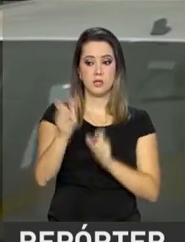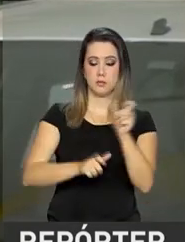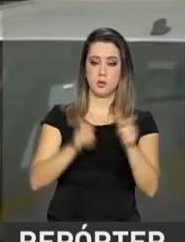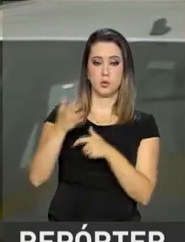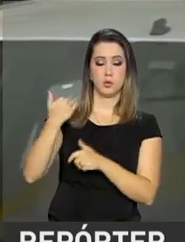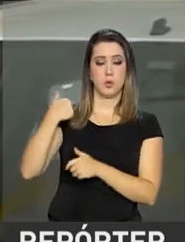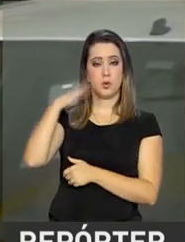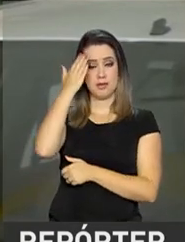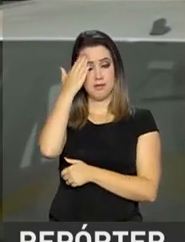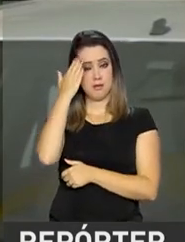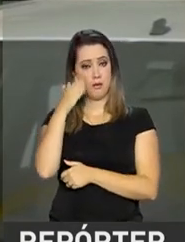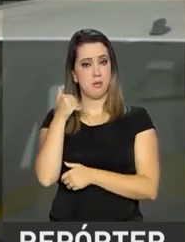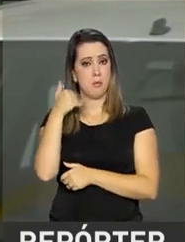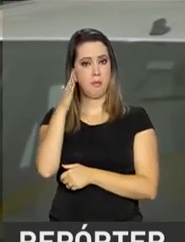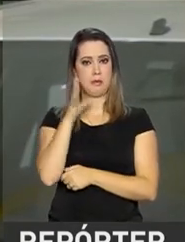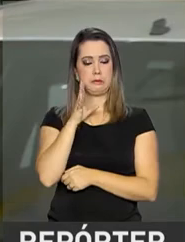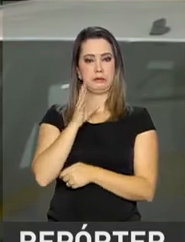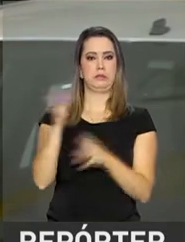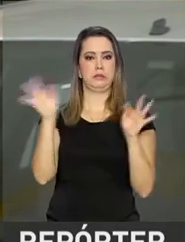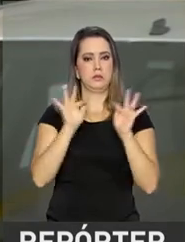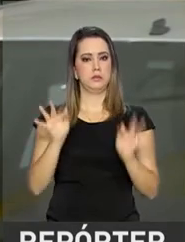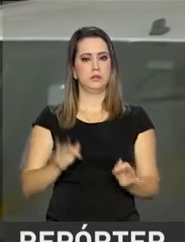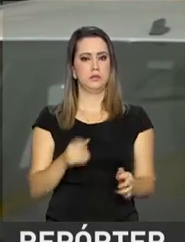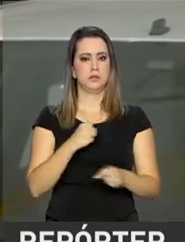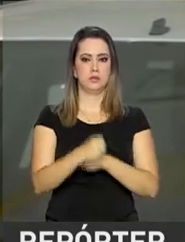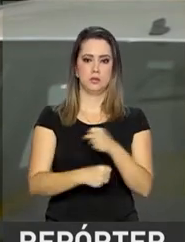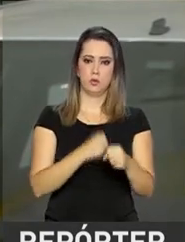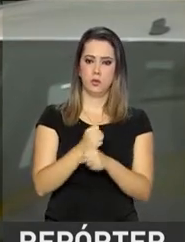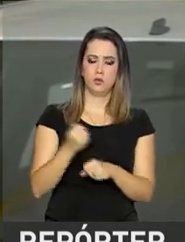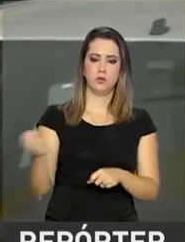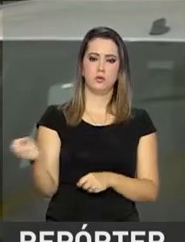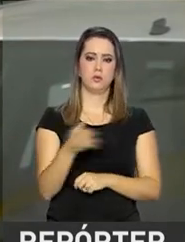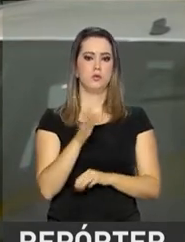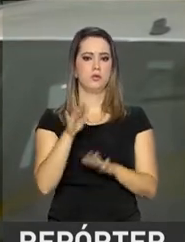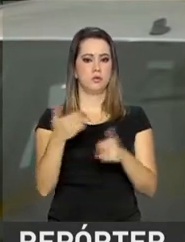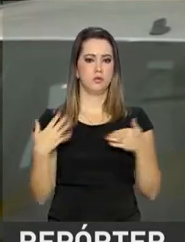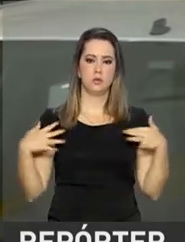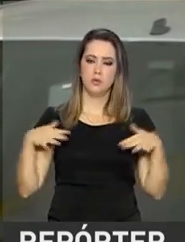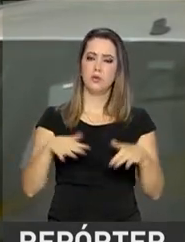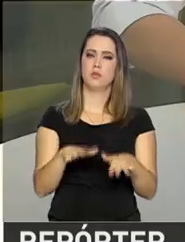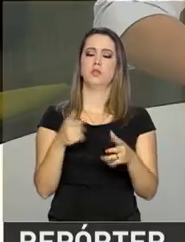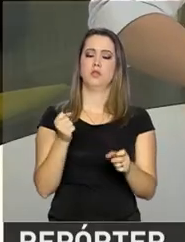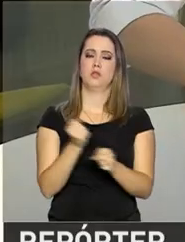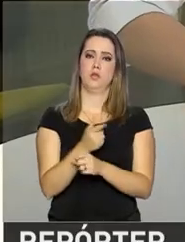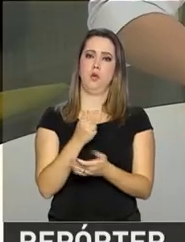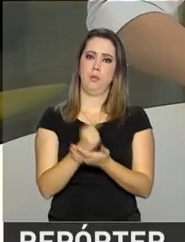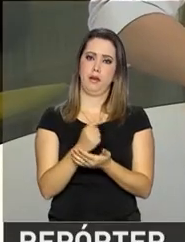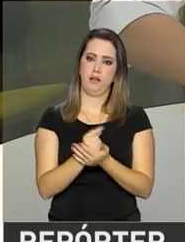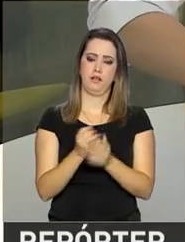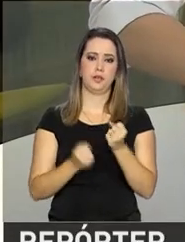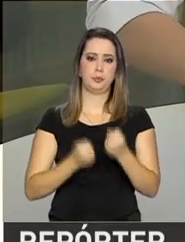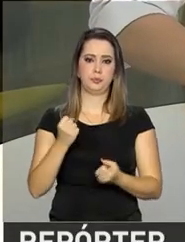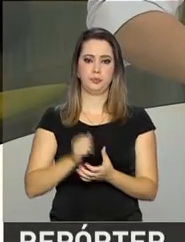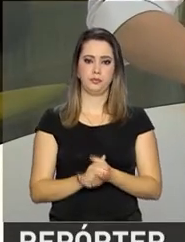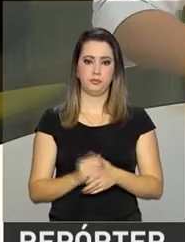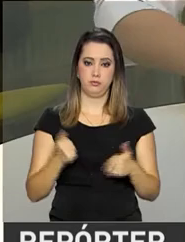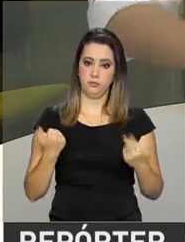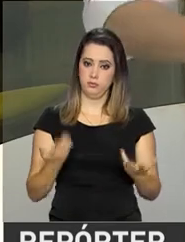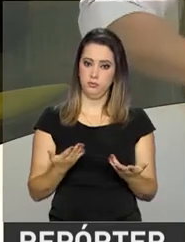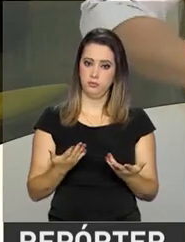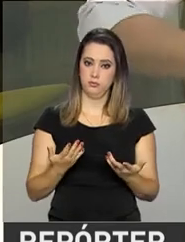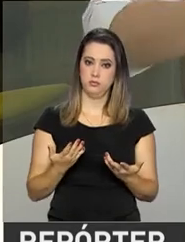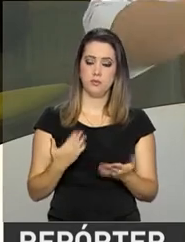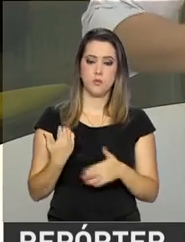ficaram mais entusiasmados quando começou e estão vindo nas concessionárias e pelo visto a tendência é de